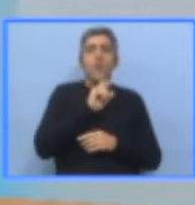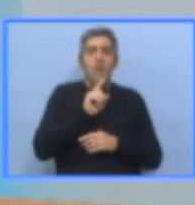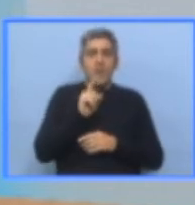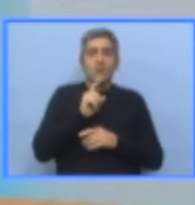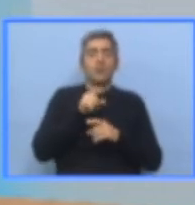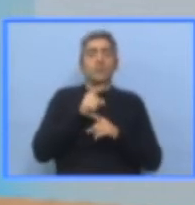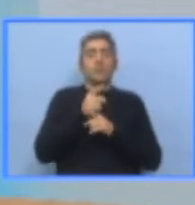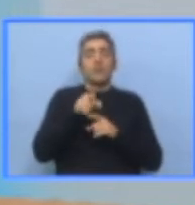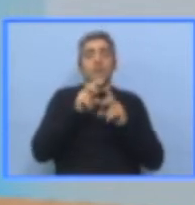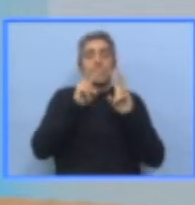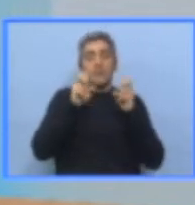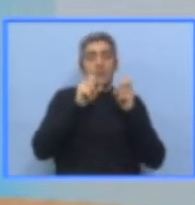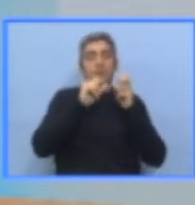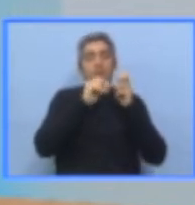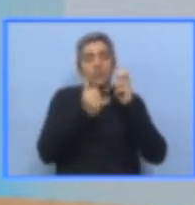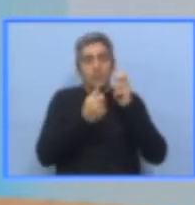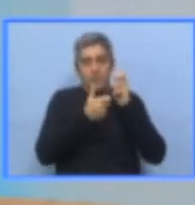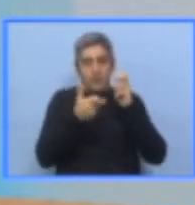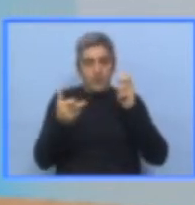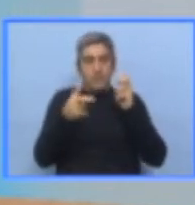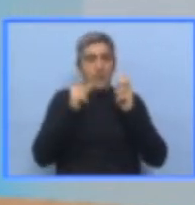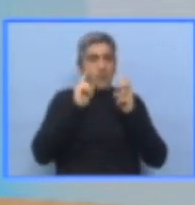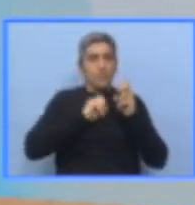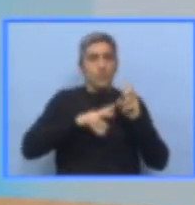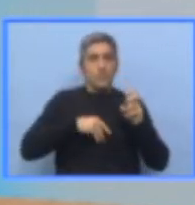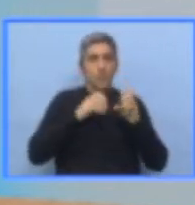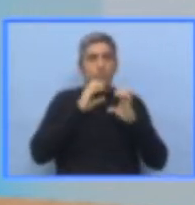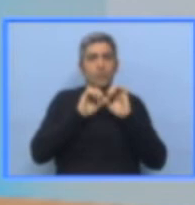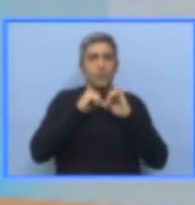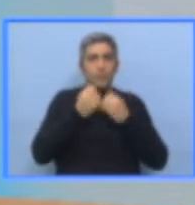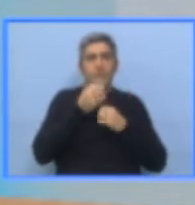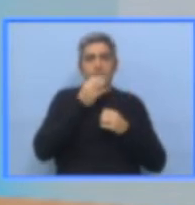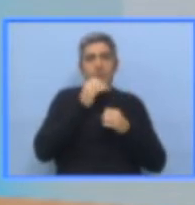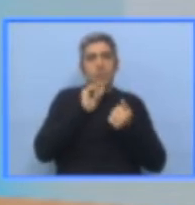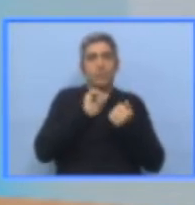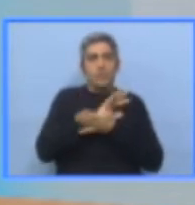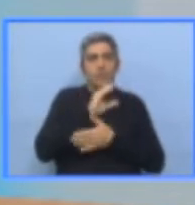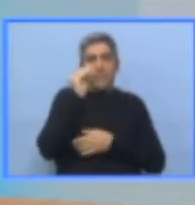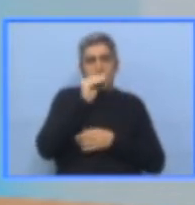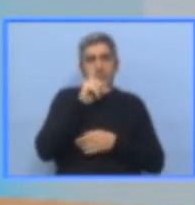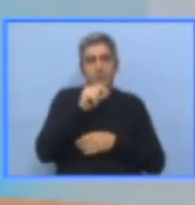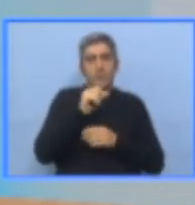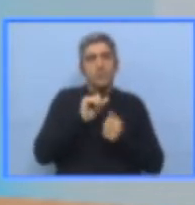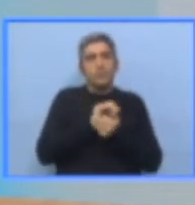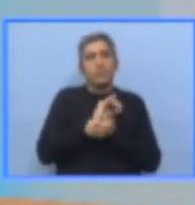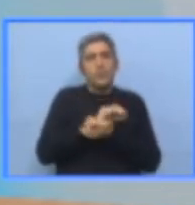para esta mensagem para o Dia Mundial das Comunicações Sociais, fala em notícias falsas e jornalismo de